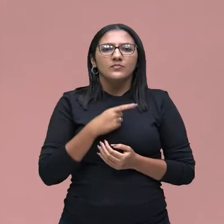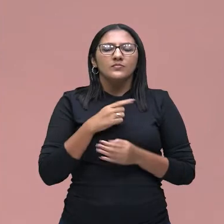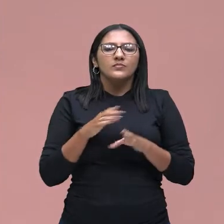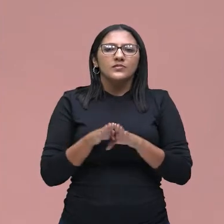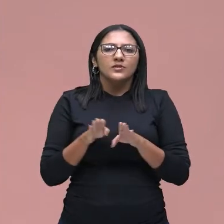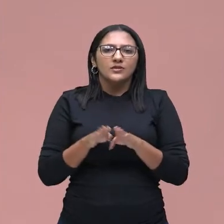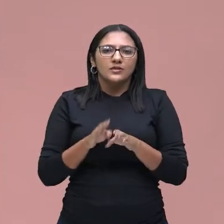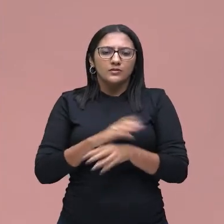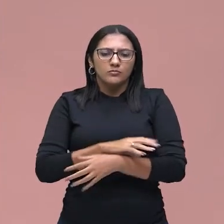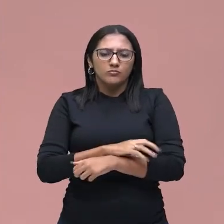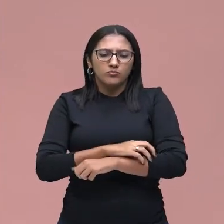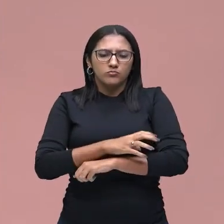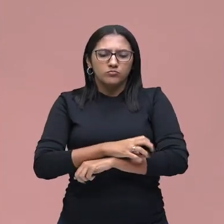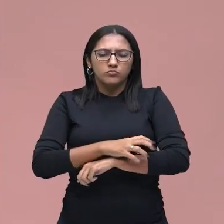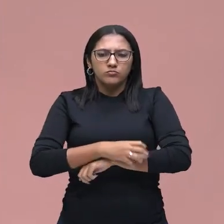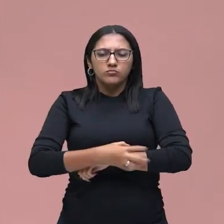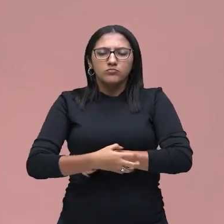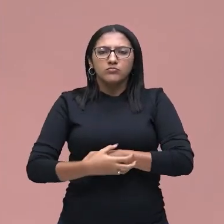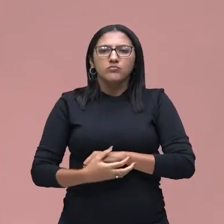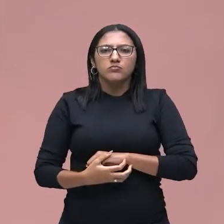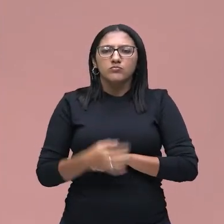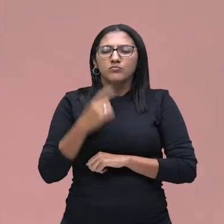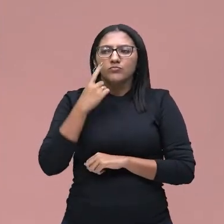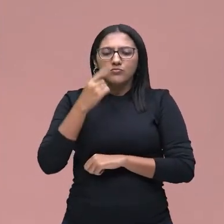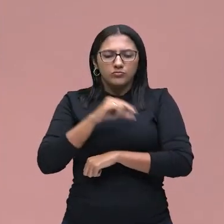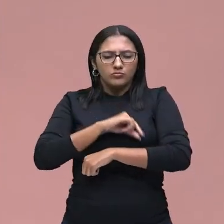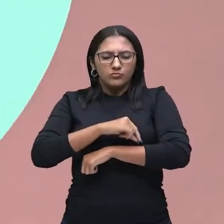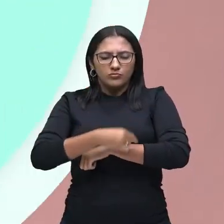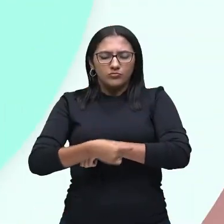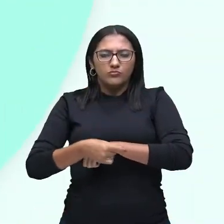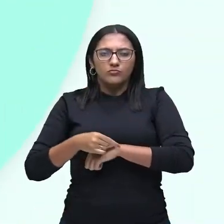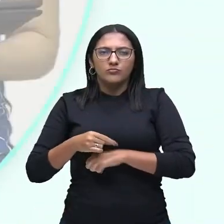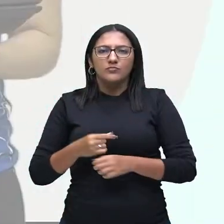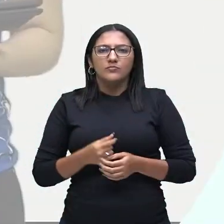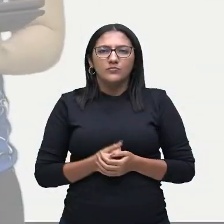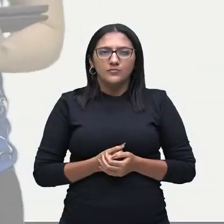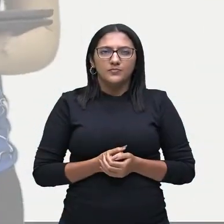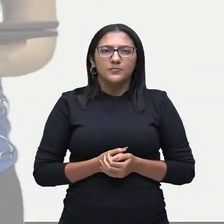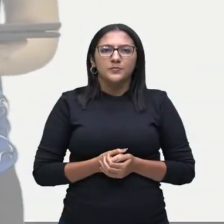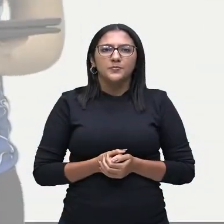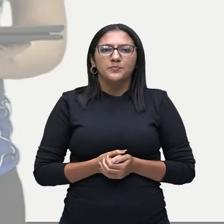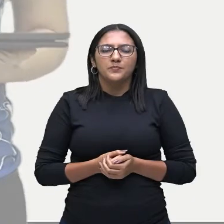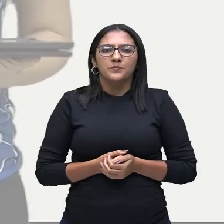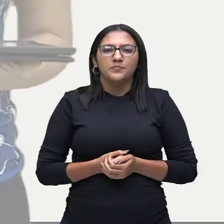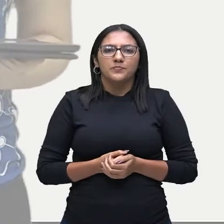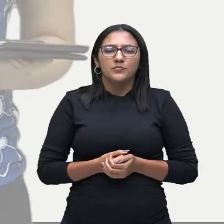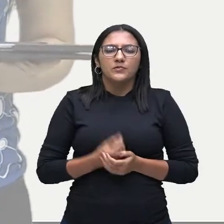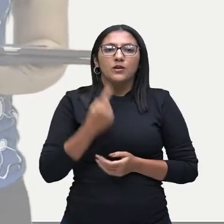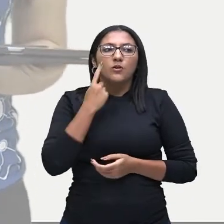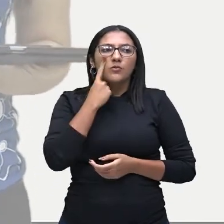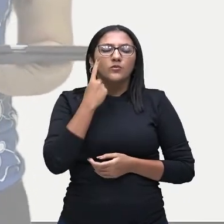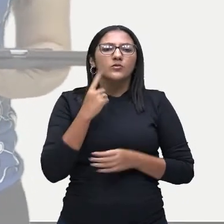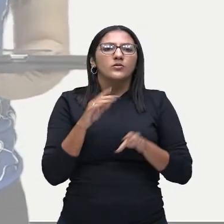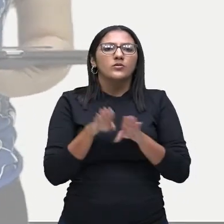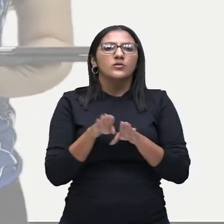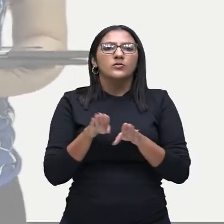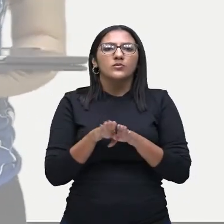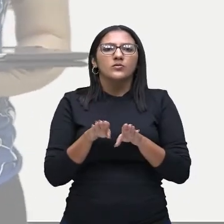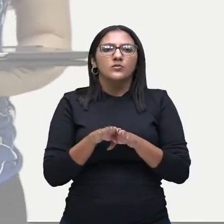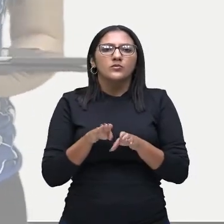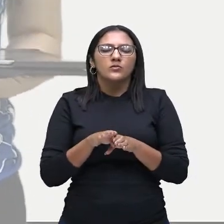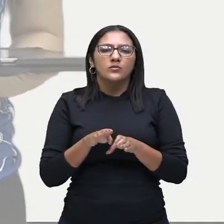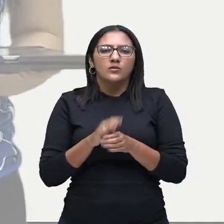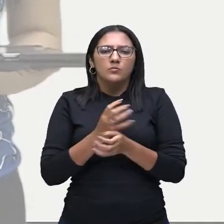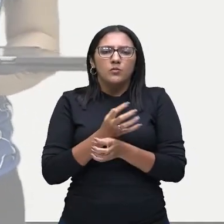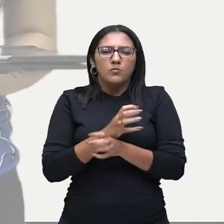o músculo por meio desses vasos sanguíneos. Vocês viram aí que o músculo, para que ele funcione,